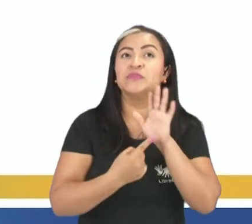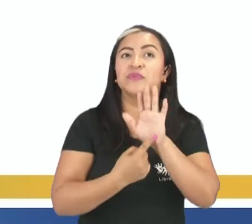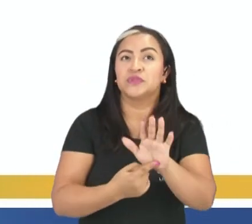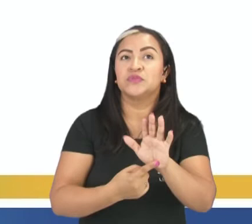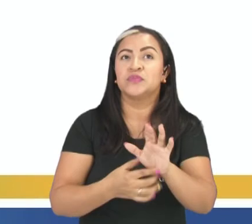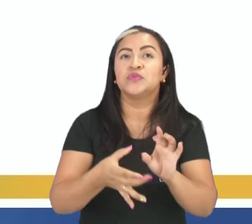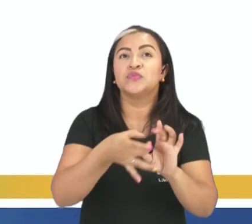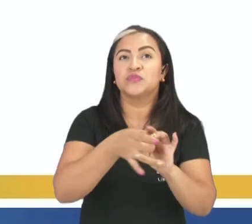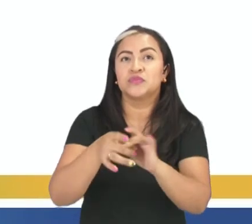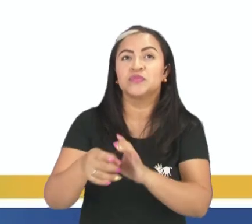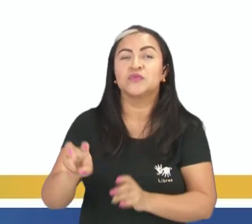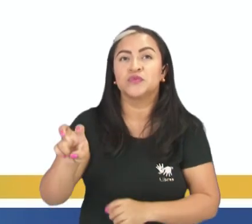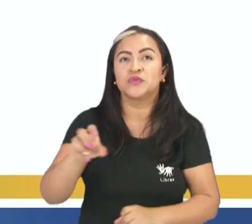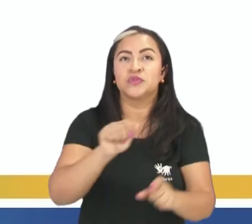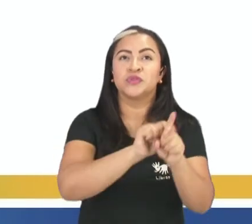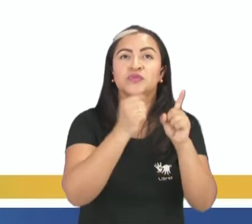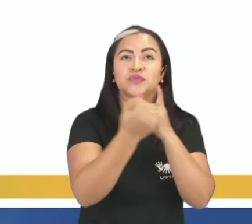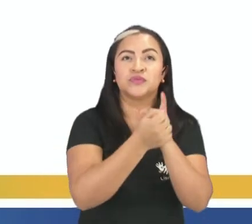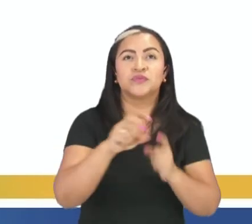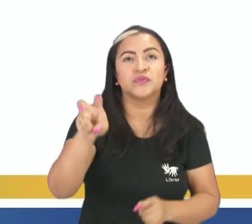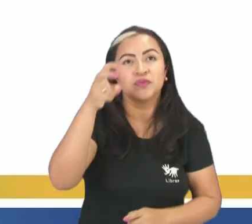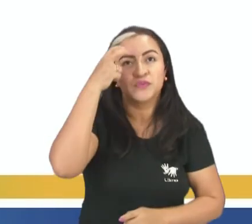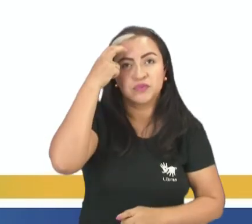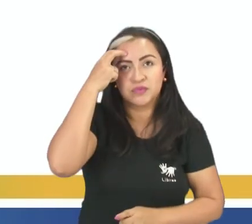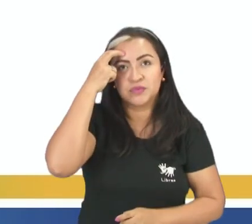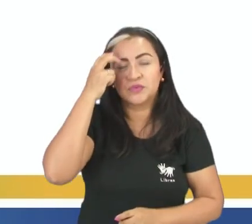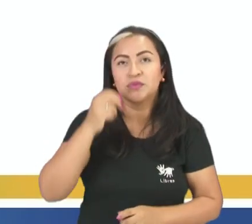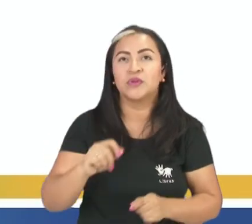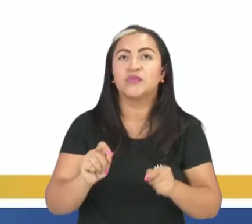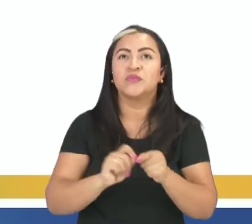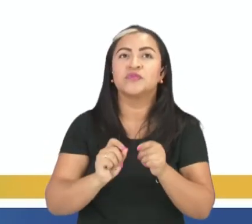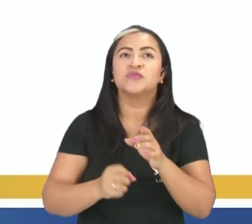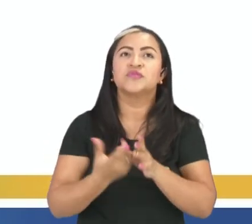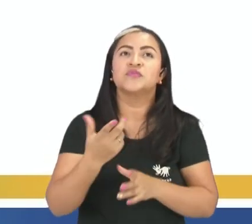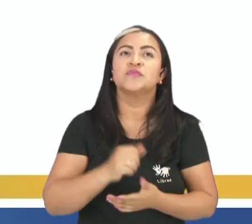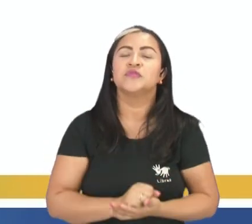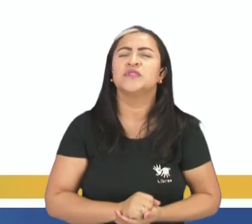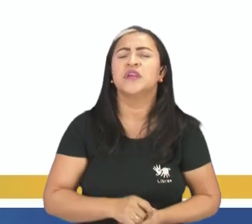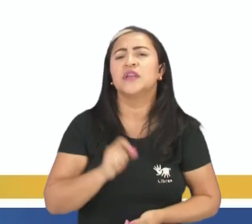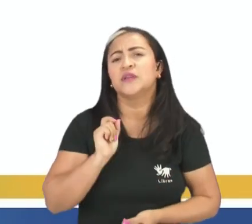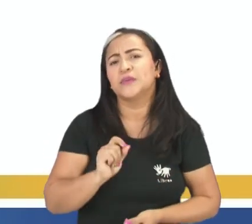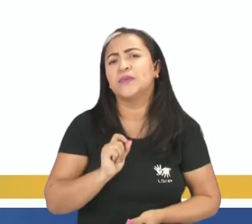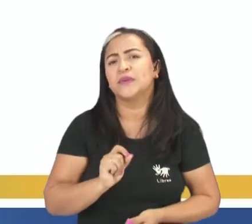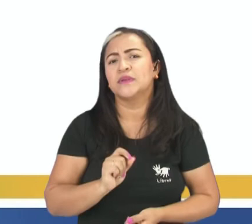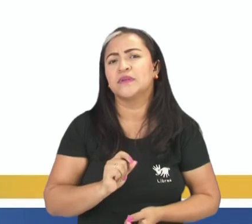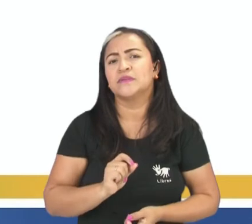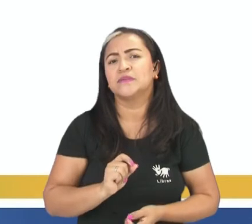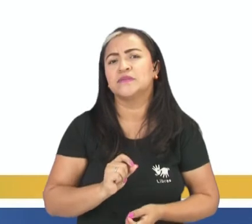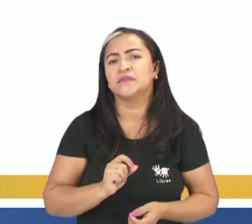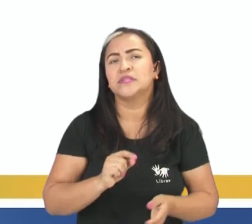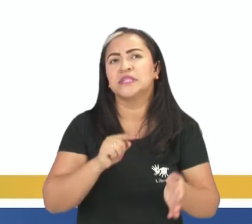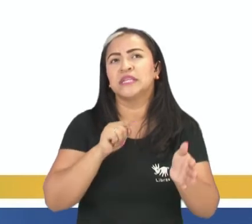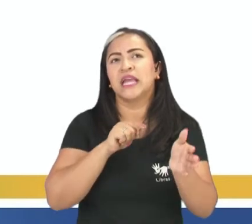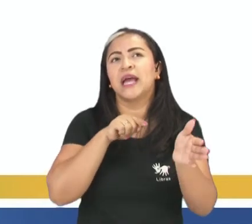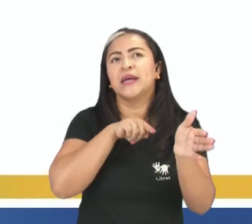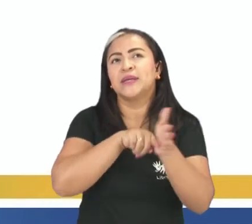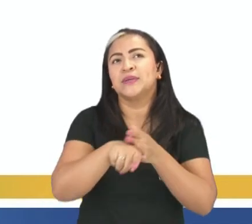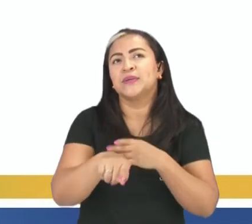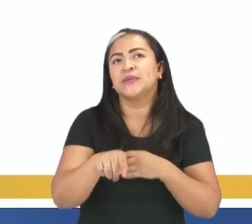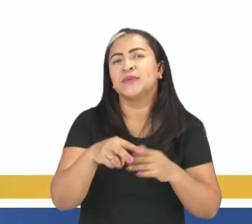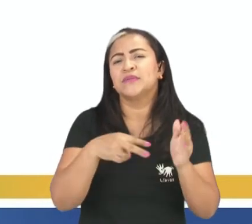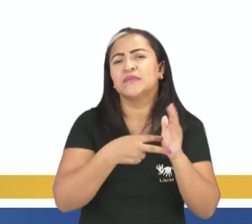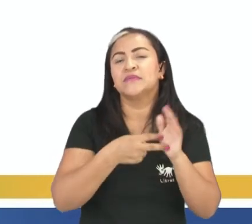contexto social e cultural de produção pelo fato de ambos. Então, o que esse enunciado quer dizer? Que